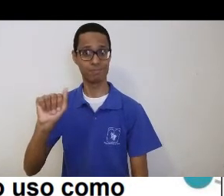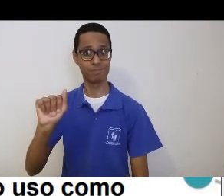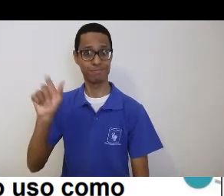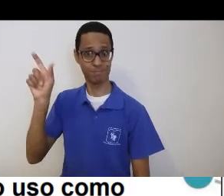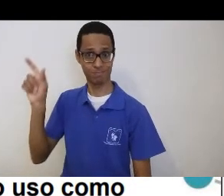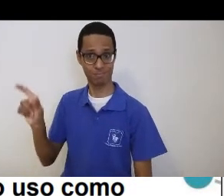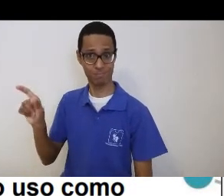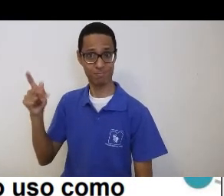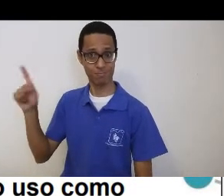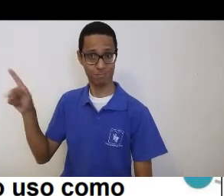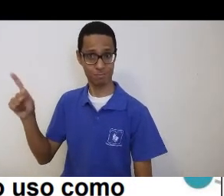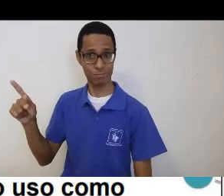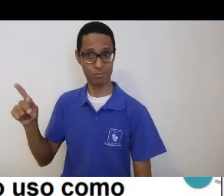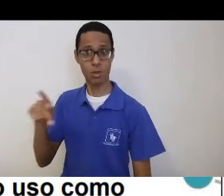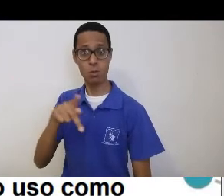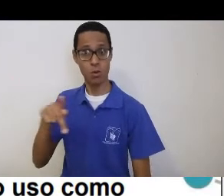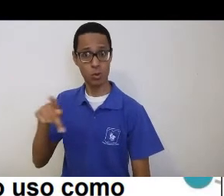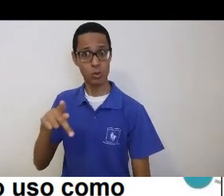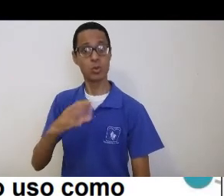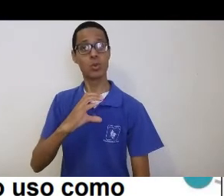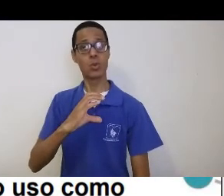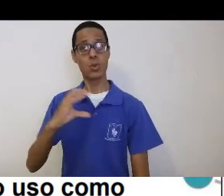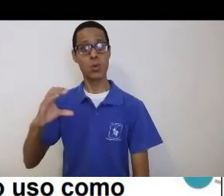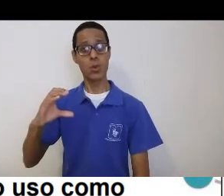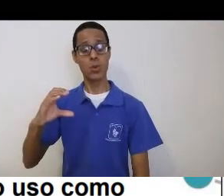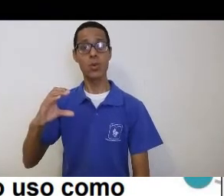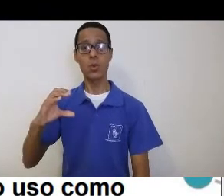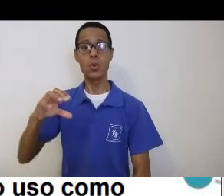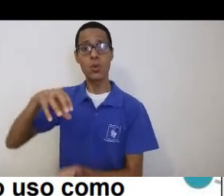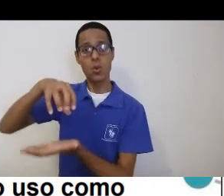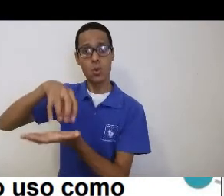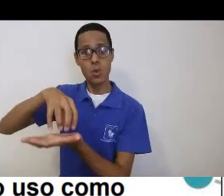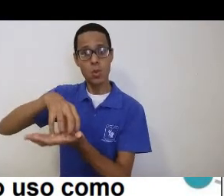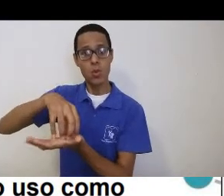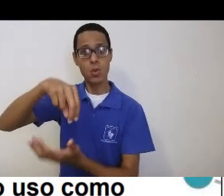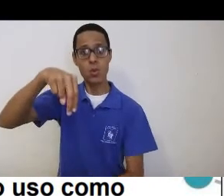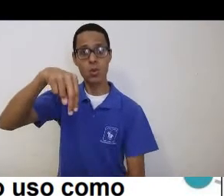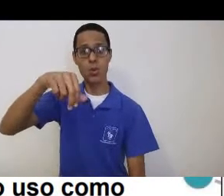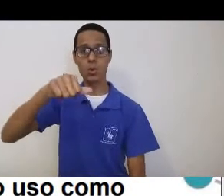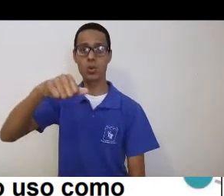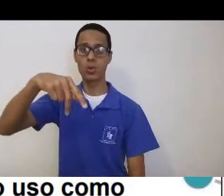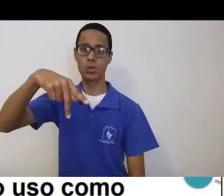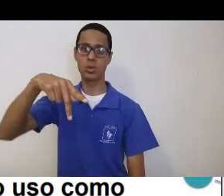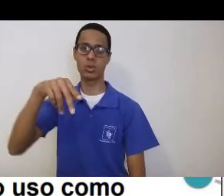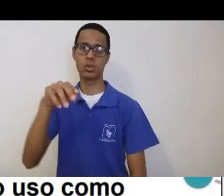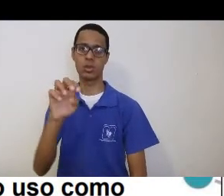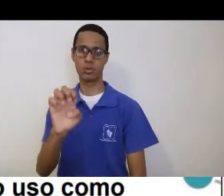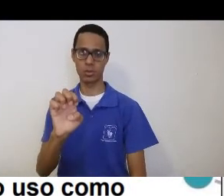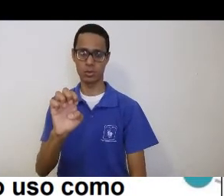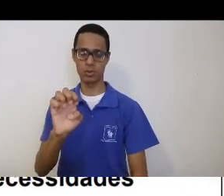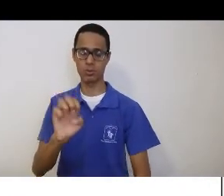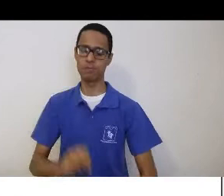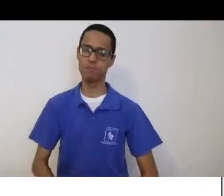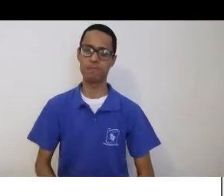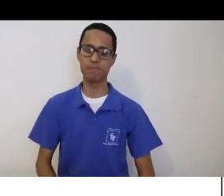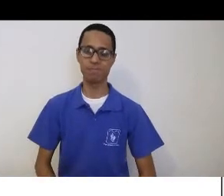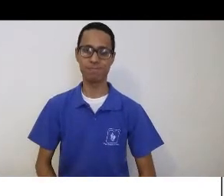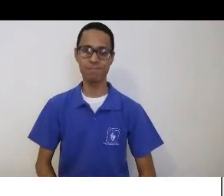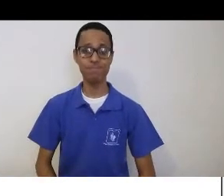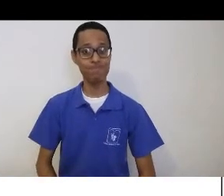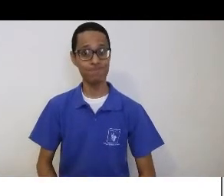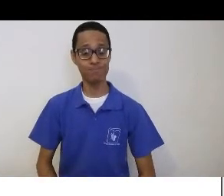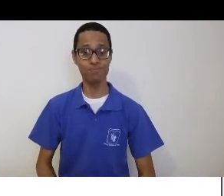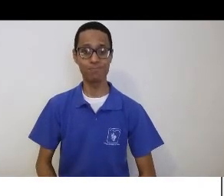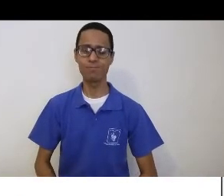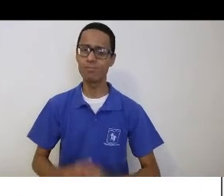e coordenadora do Núcleo de Atendimento às Pessoas com Necessidades Educacionais Específicas, o NAPNE, do